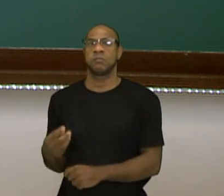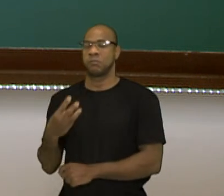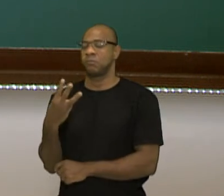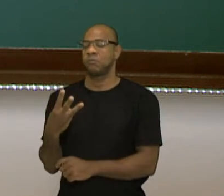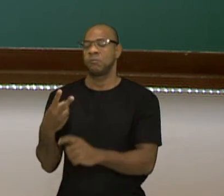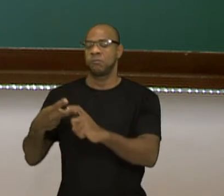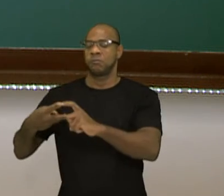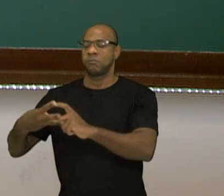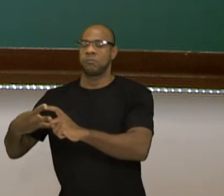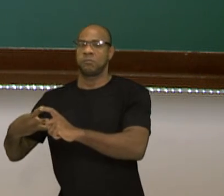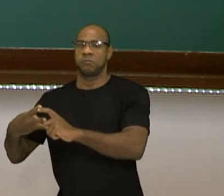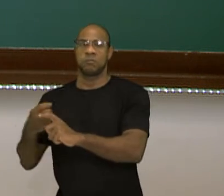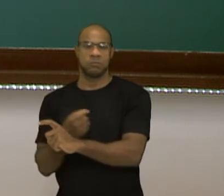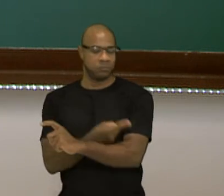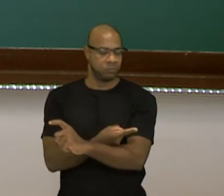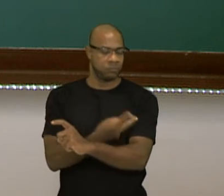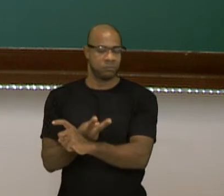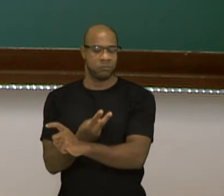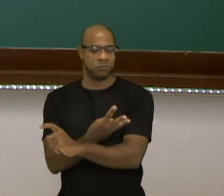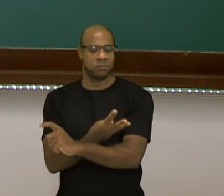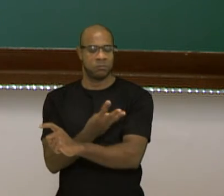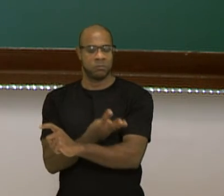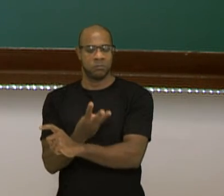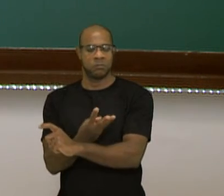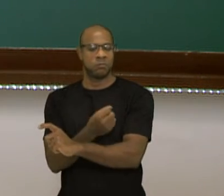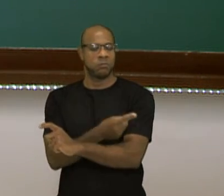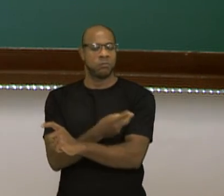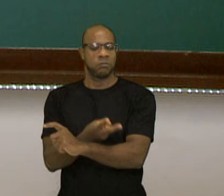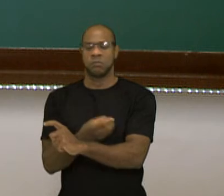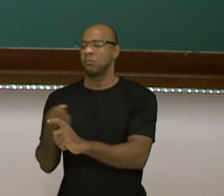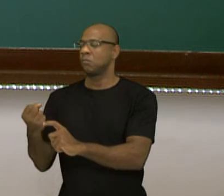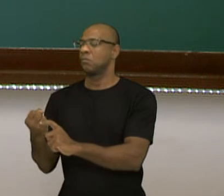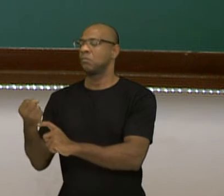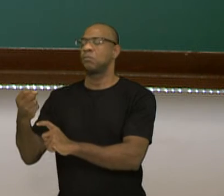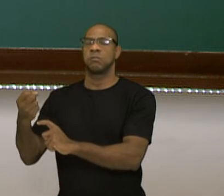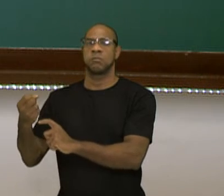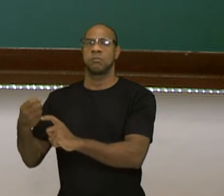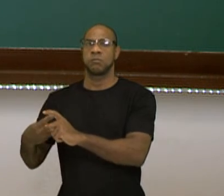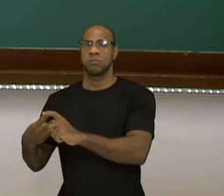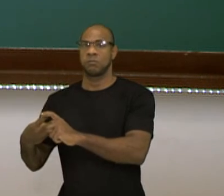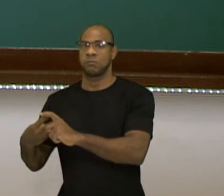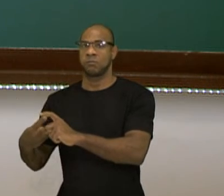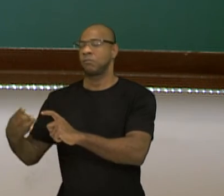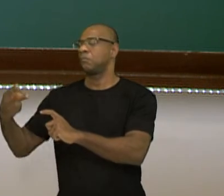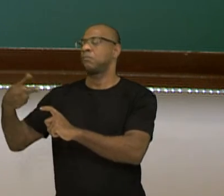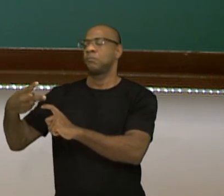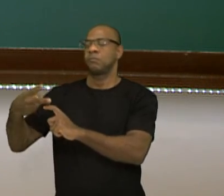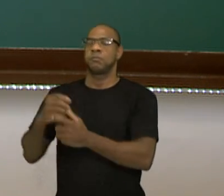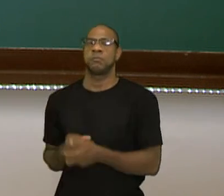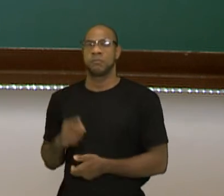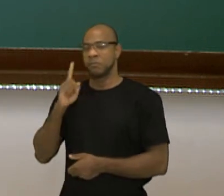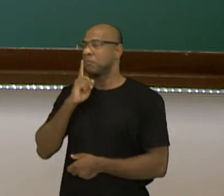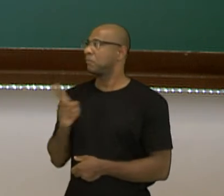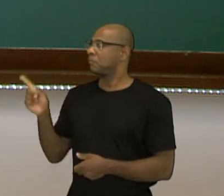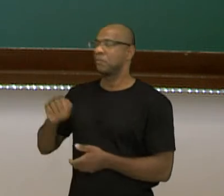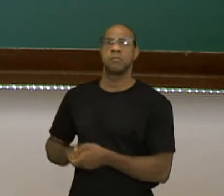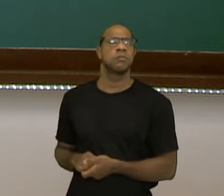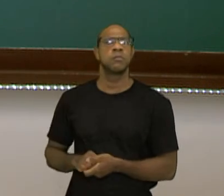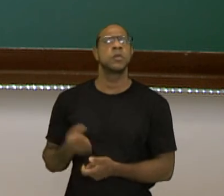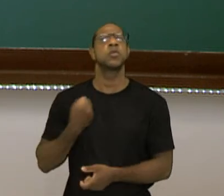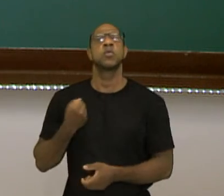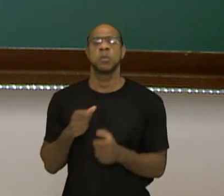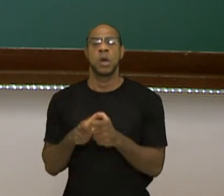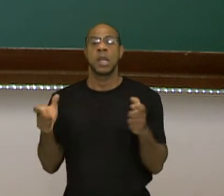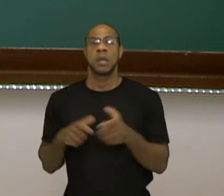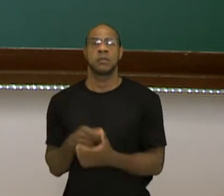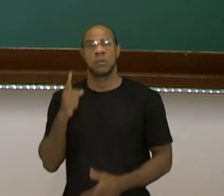professora, 36 é um número baixo, é facinho de fazer. E se fosse um número maior? Muito bem, se fosse um número maior, o que eu posso